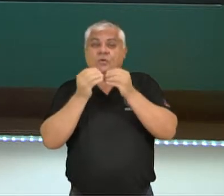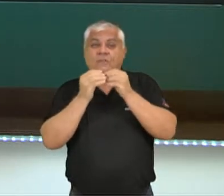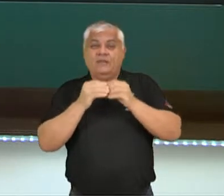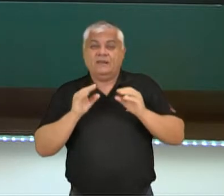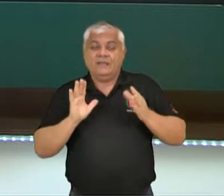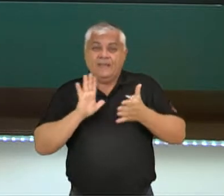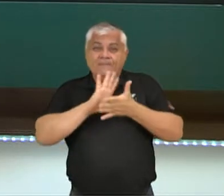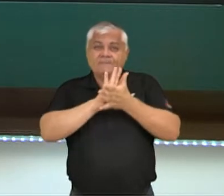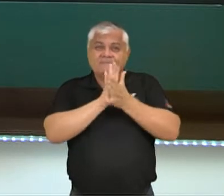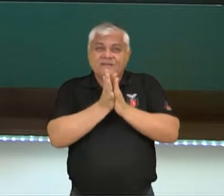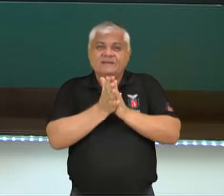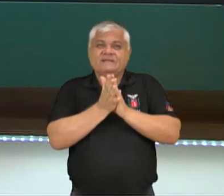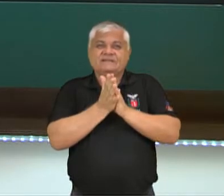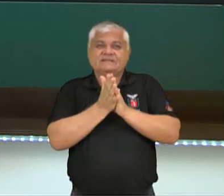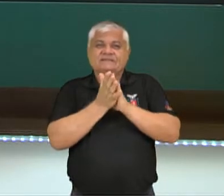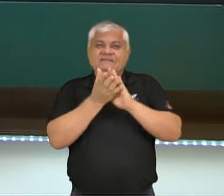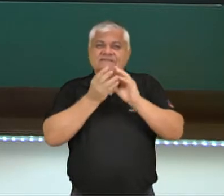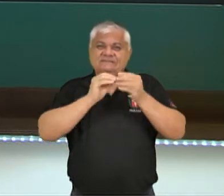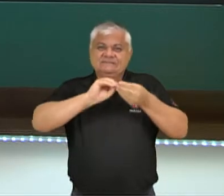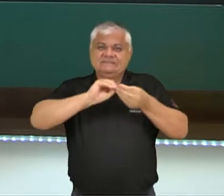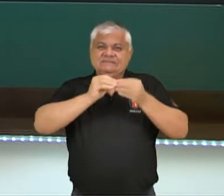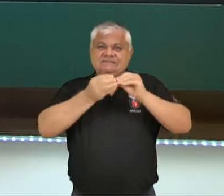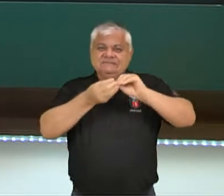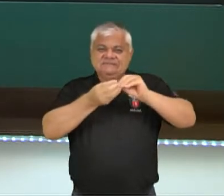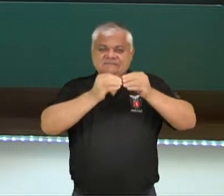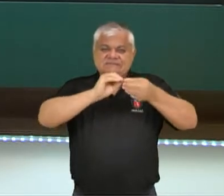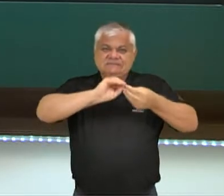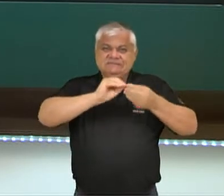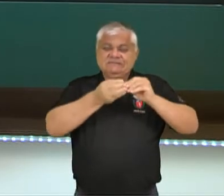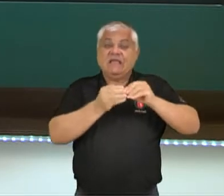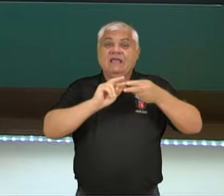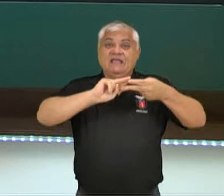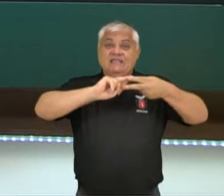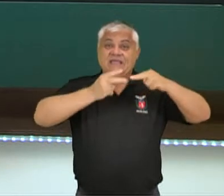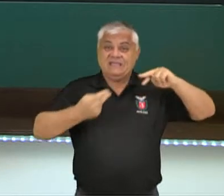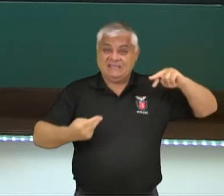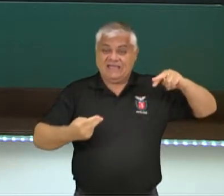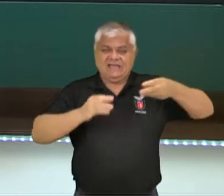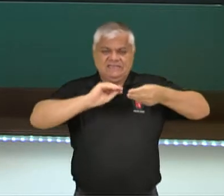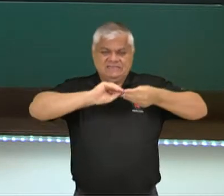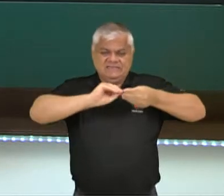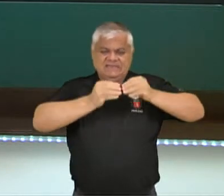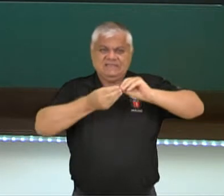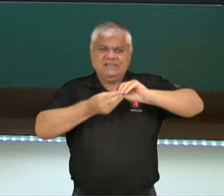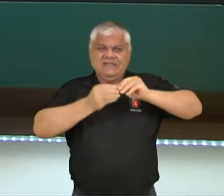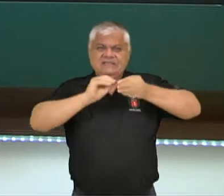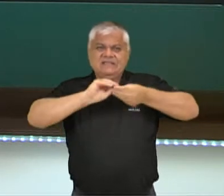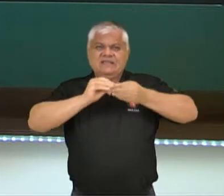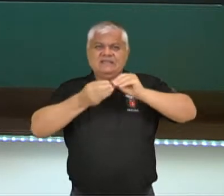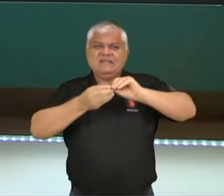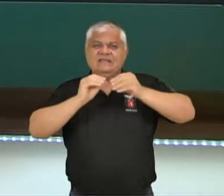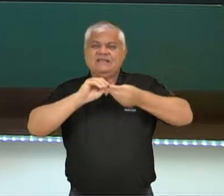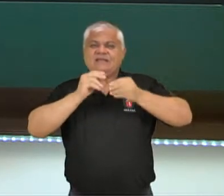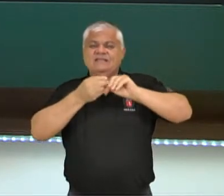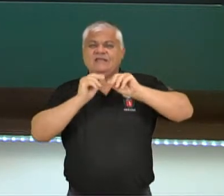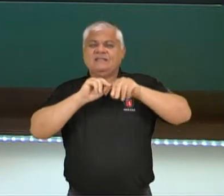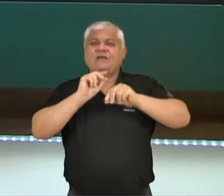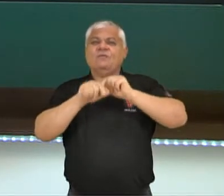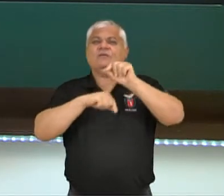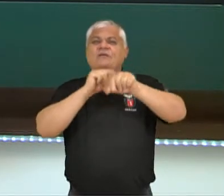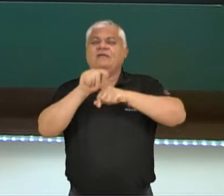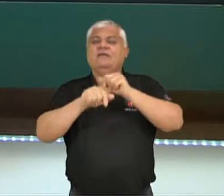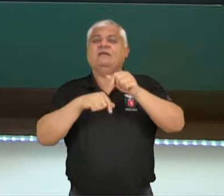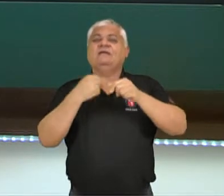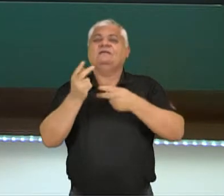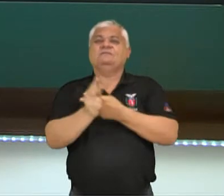Esse DNA, ele começa a sofrer torção dele, sobre ele mesmo, e aí a gente vai ver estruturas compactadas